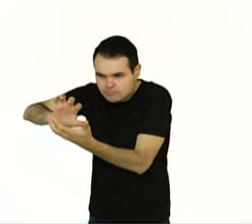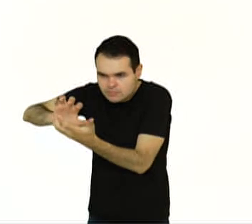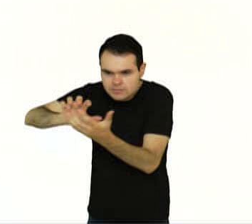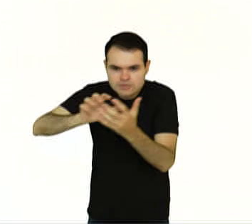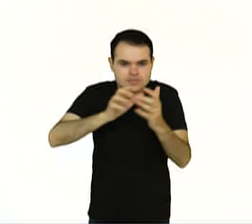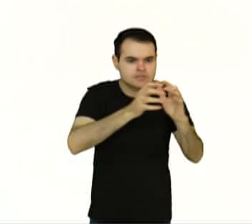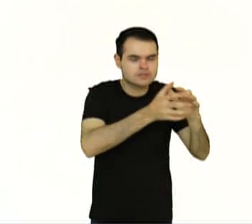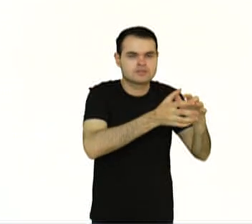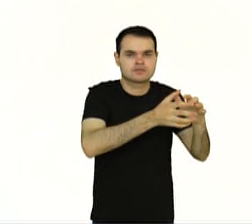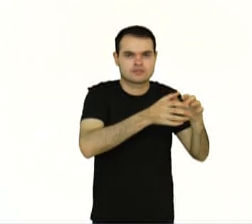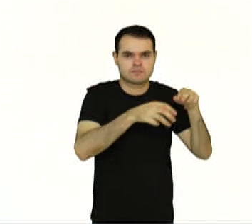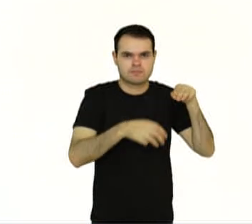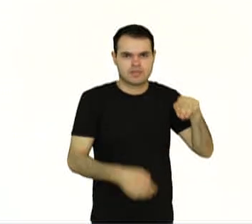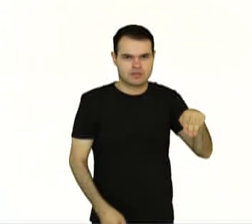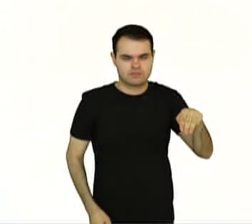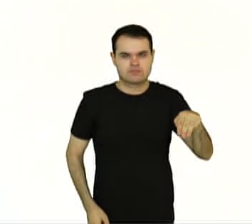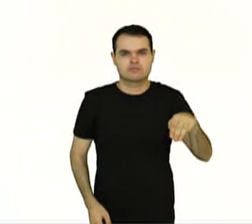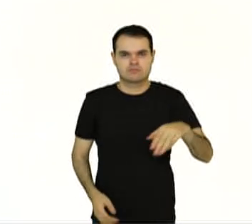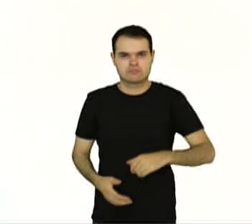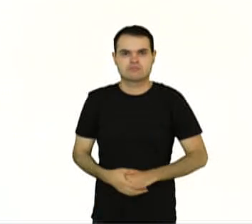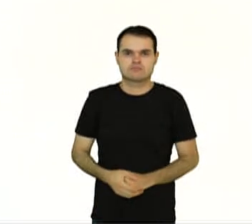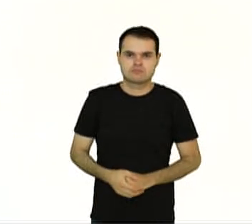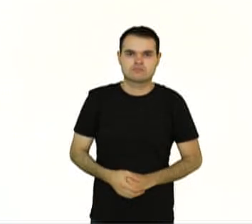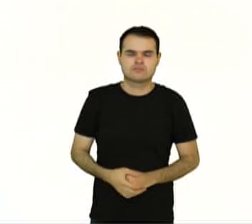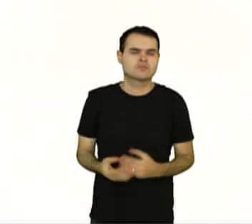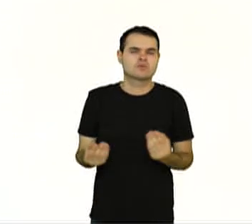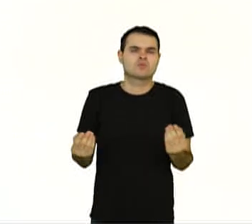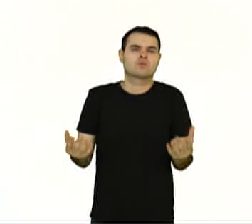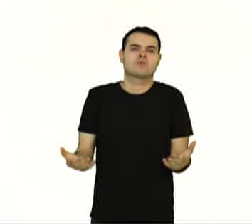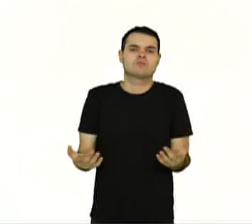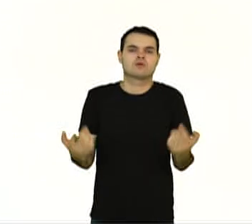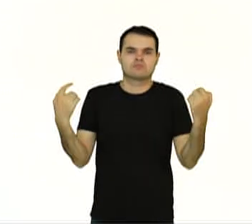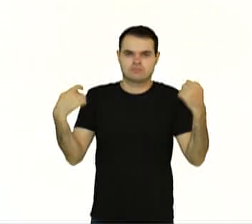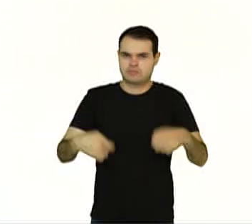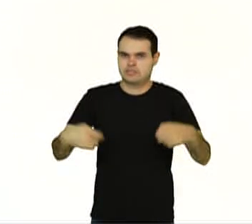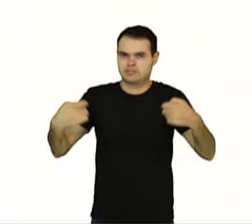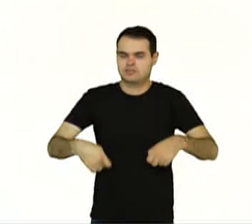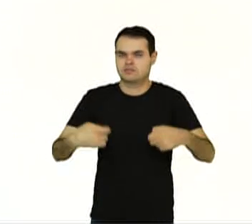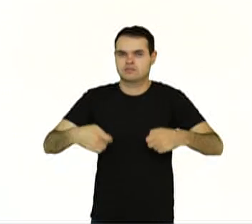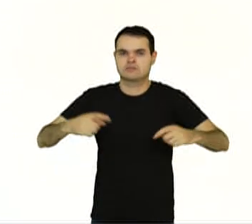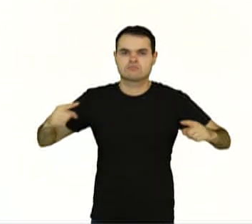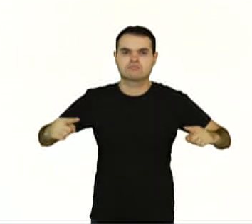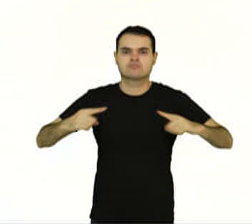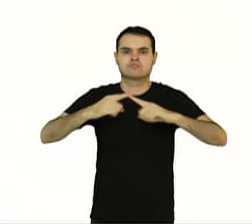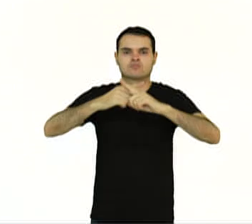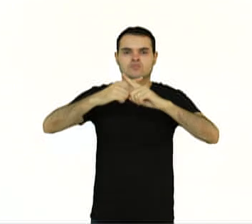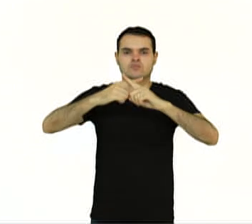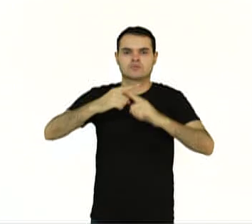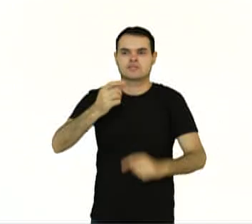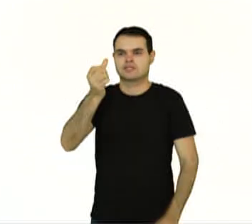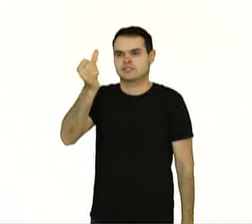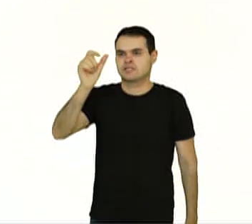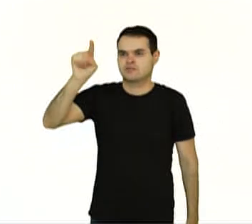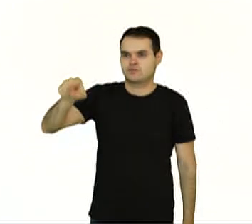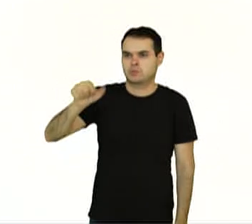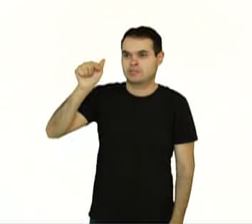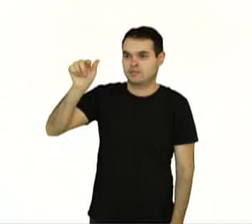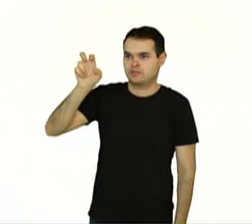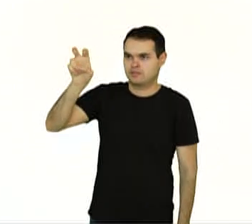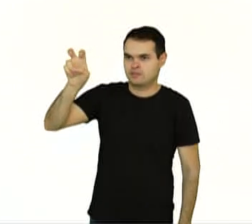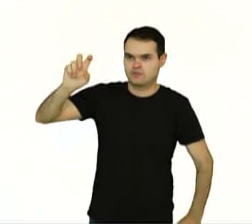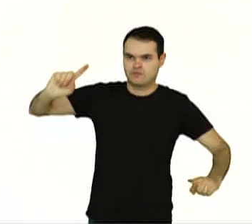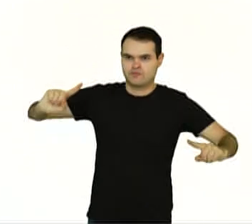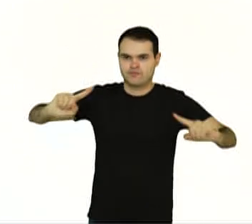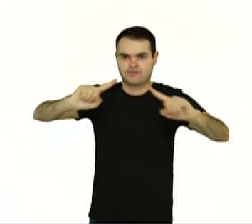unidade de medida em metros. Para isso, o que a gente faz? A gente multiplica os 6,75